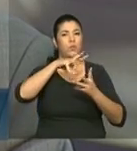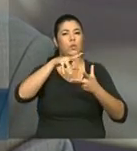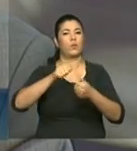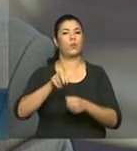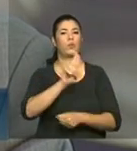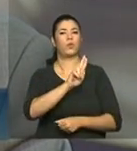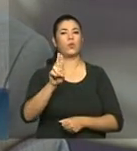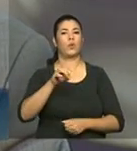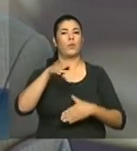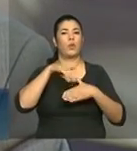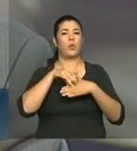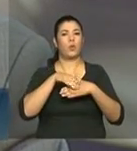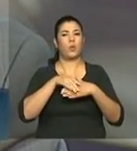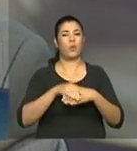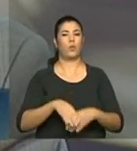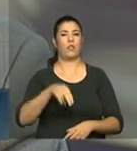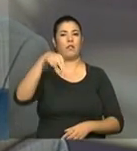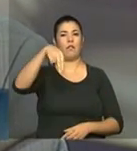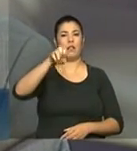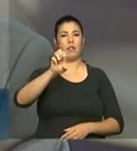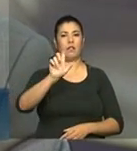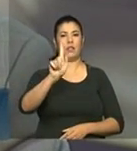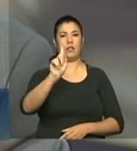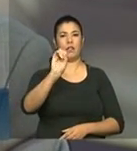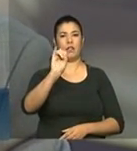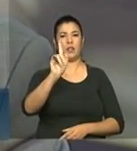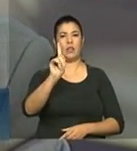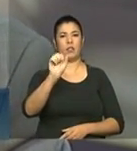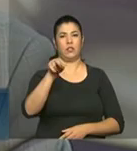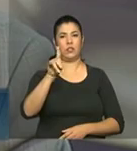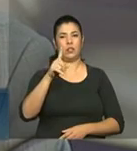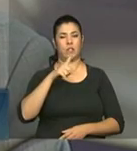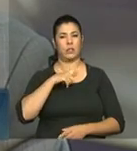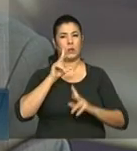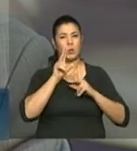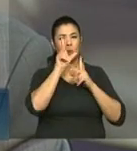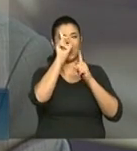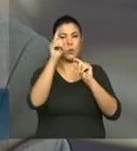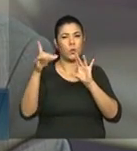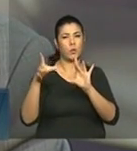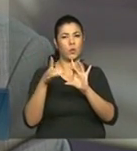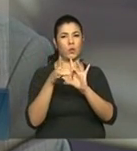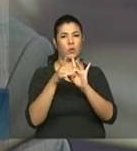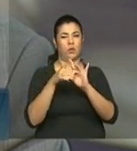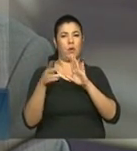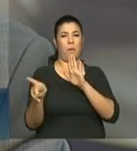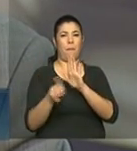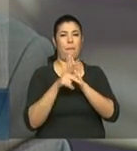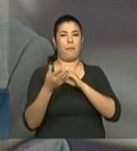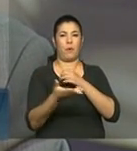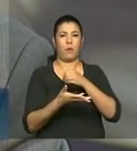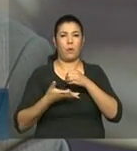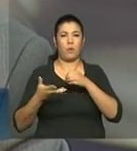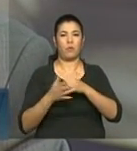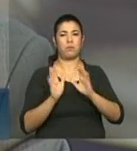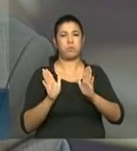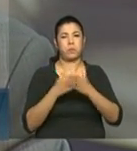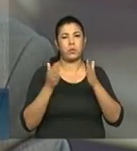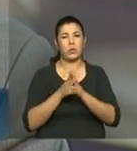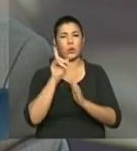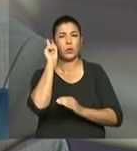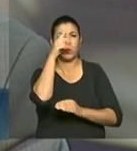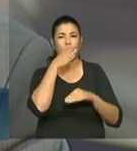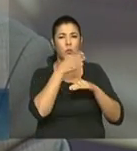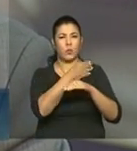das doenças negligenciáveis, as doenças que são fortemente vinculadas ao padrão de pobreza, dificuldade de